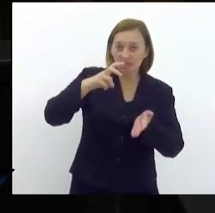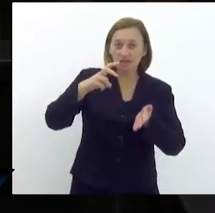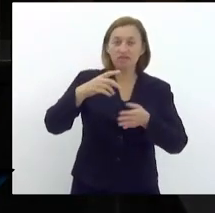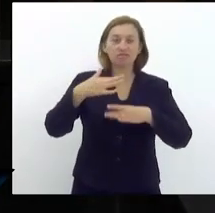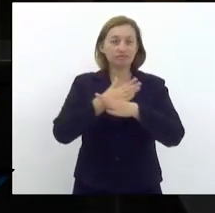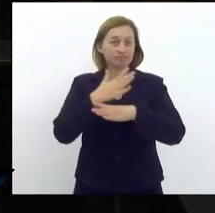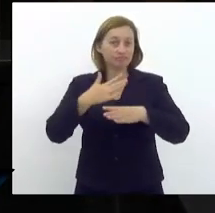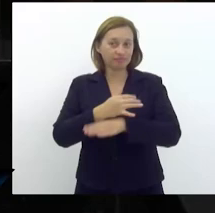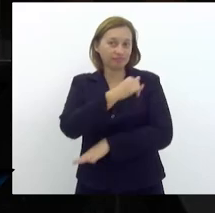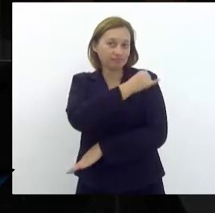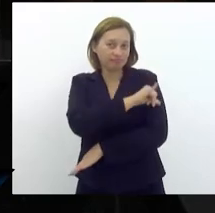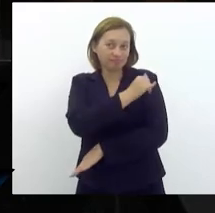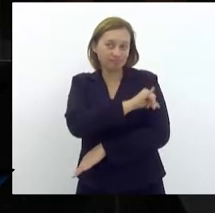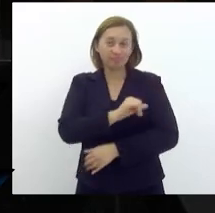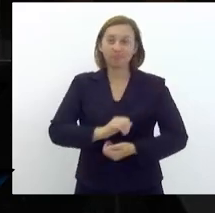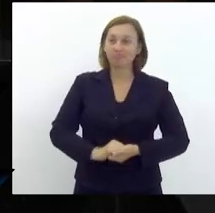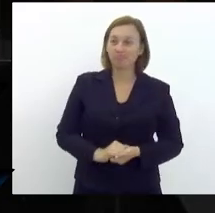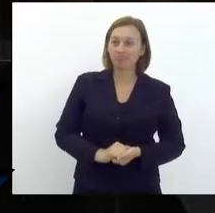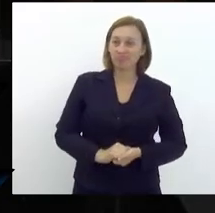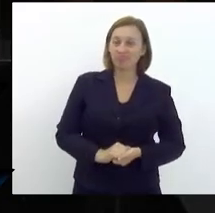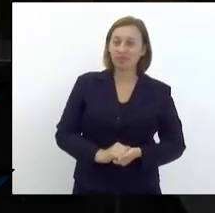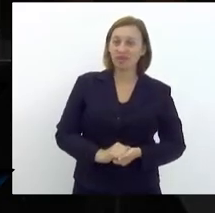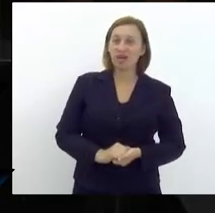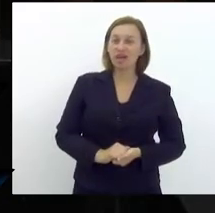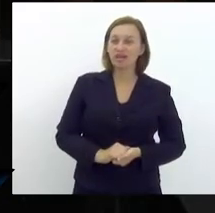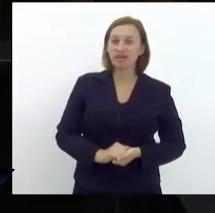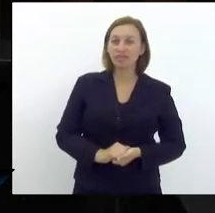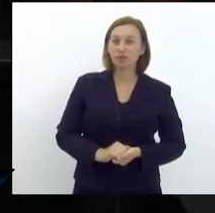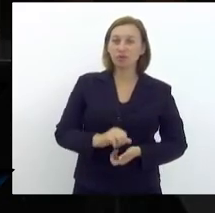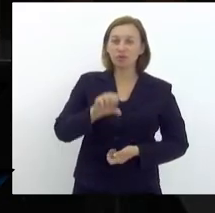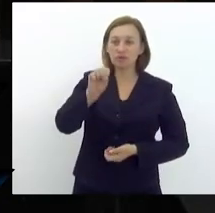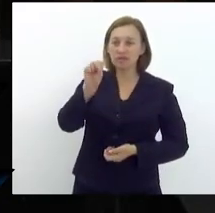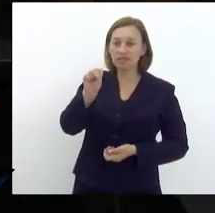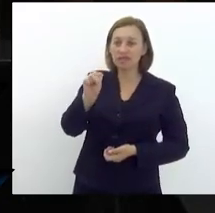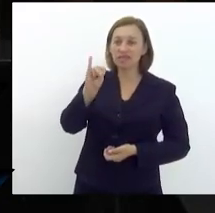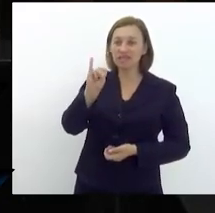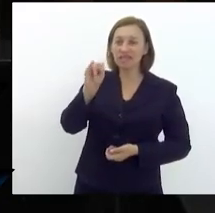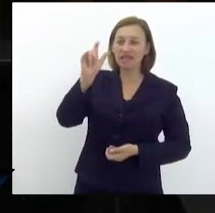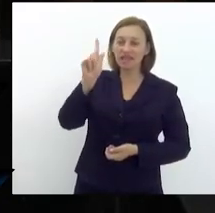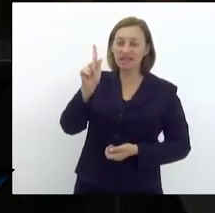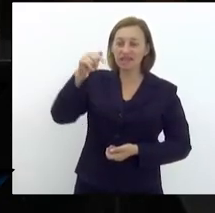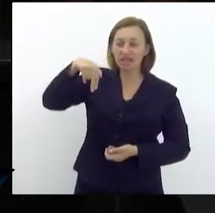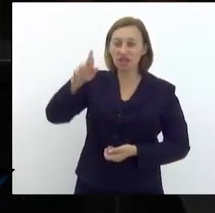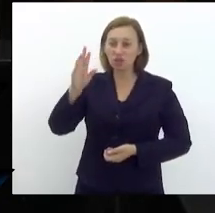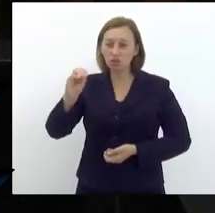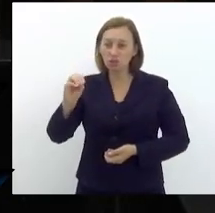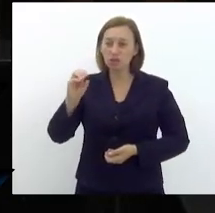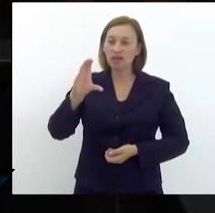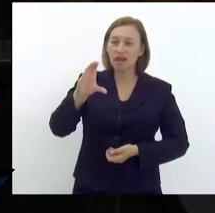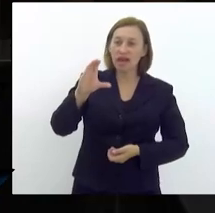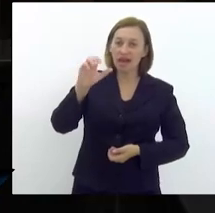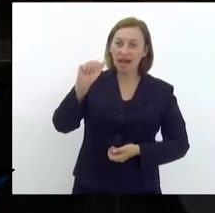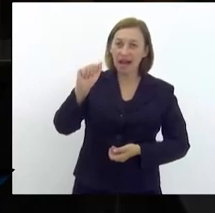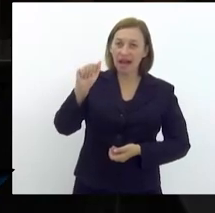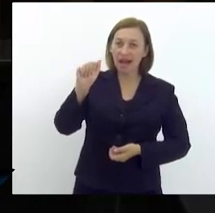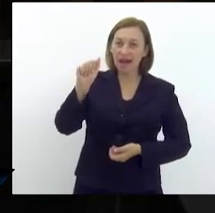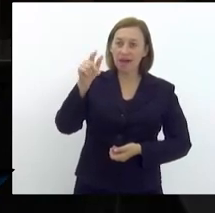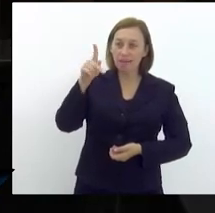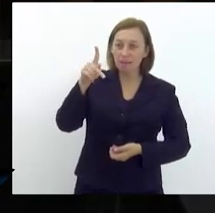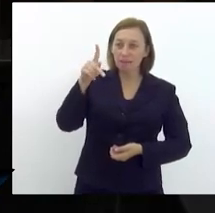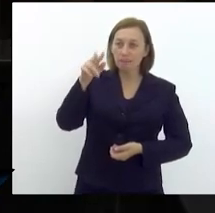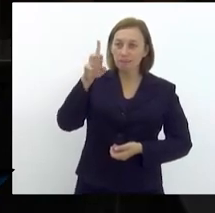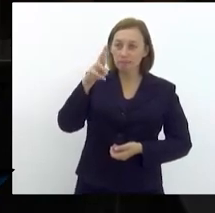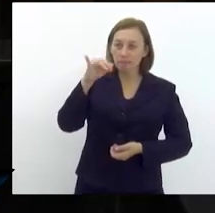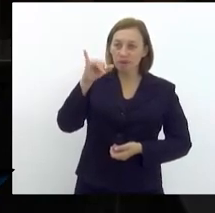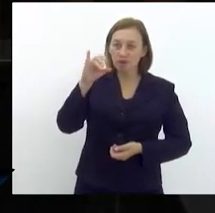Janeiro Sou do signo de capricórnio com ascendente aquários e a Lua